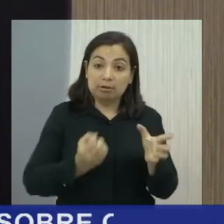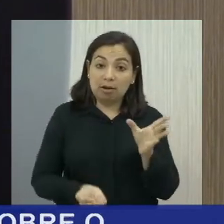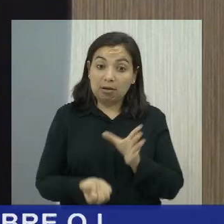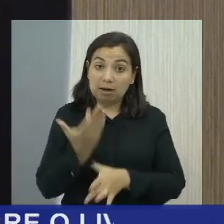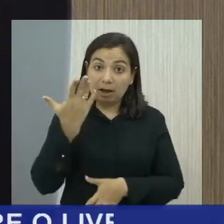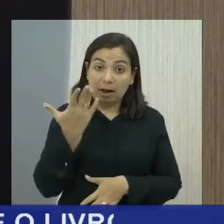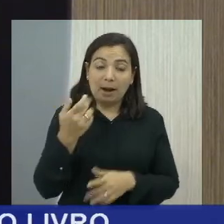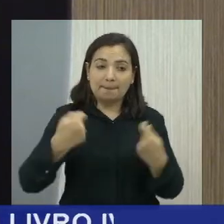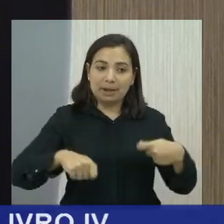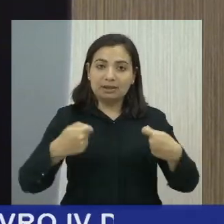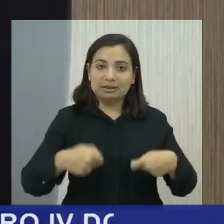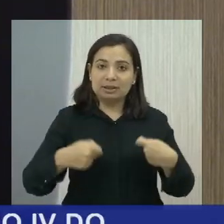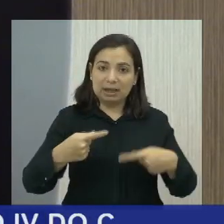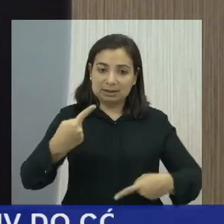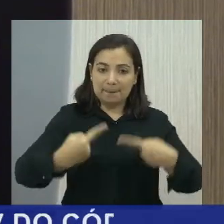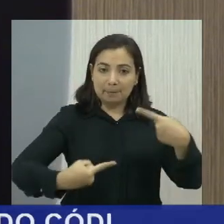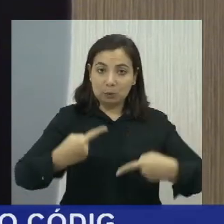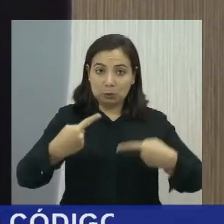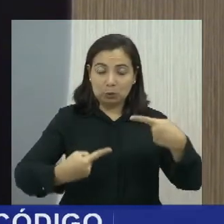política habitacional